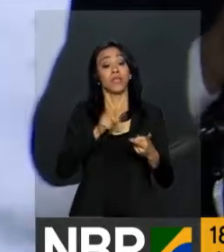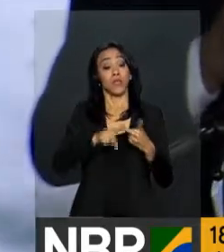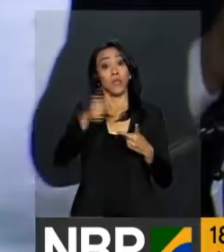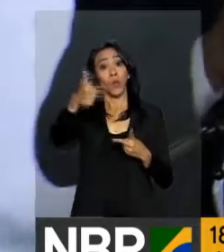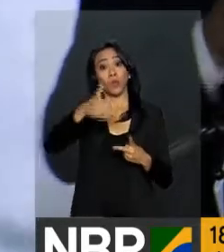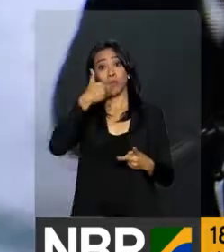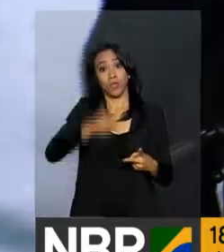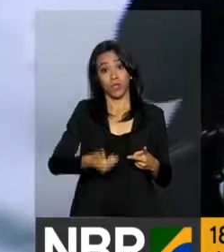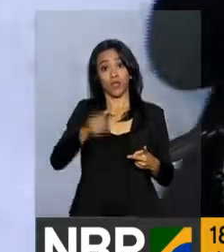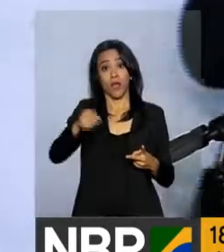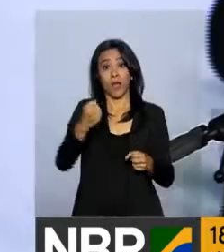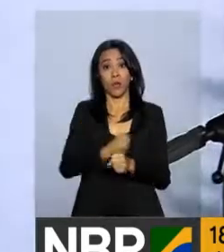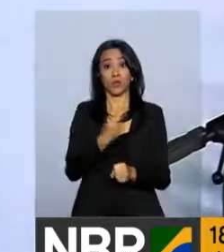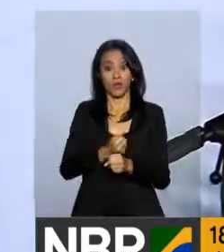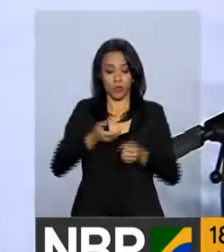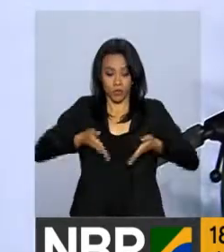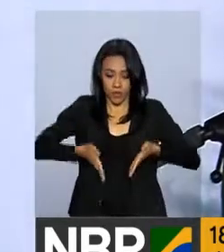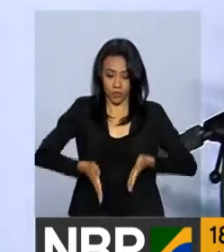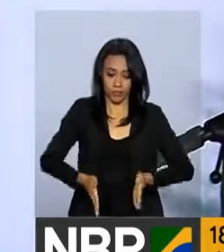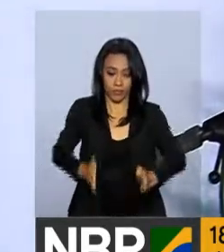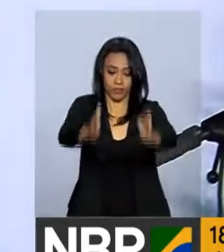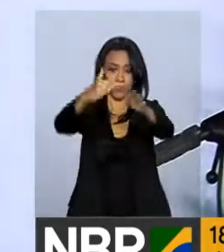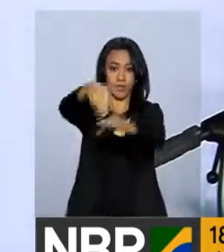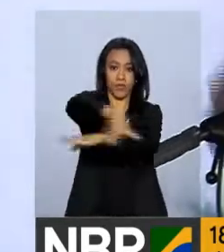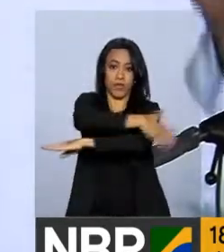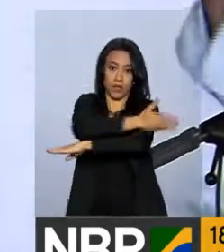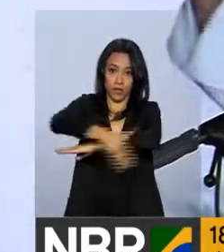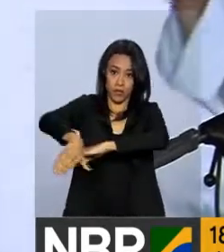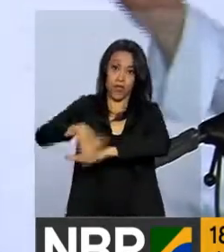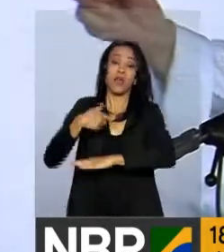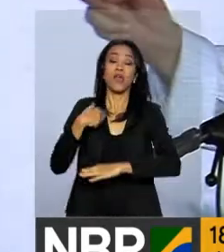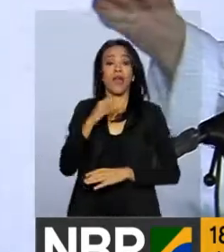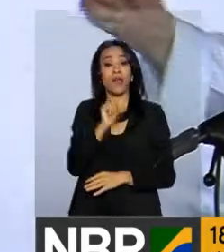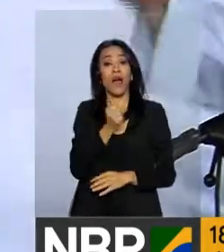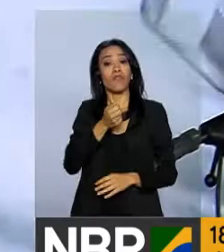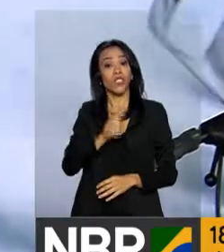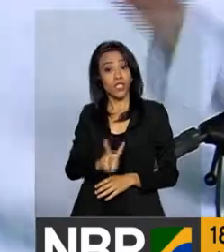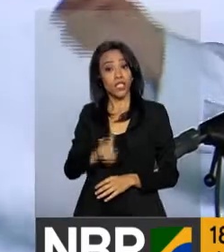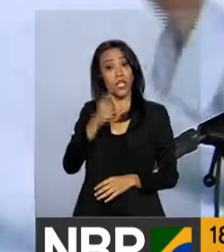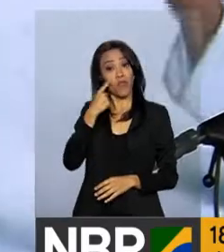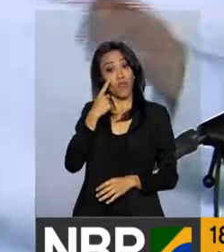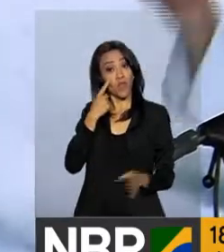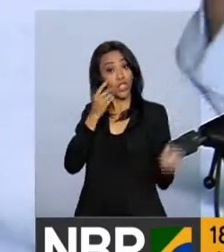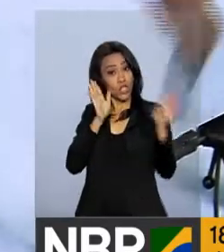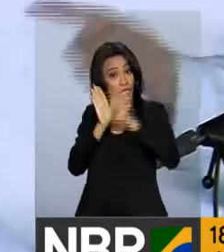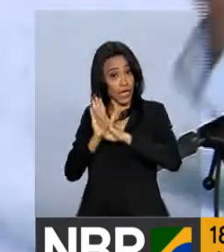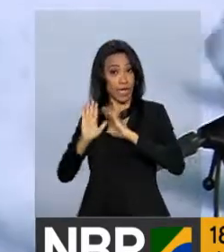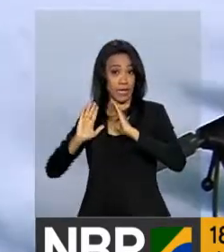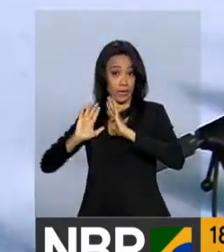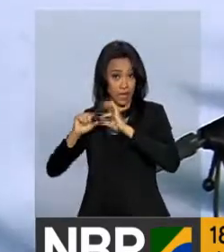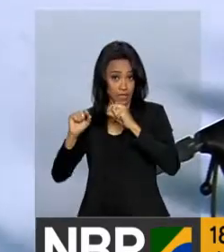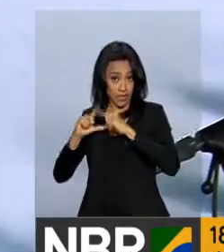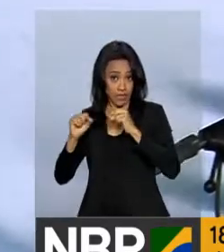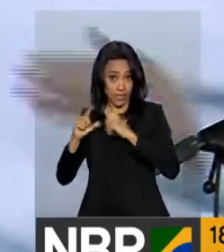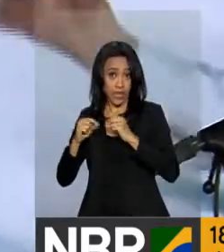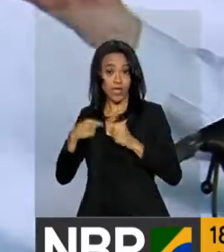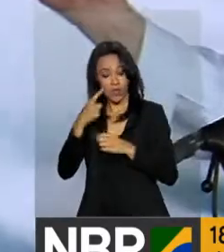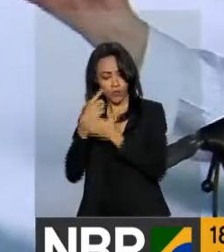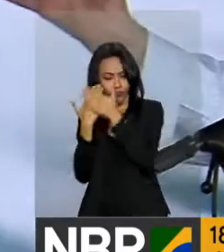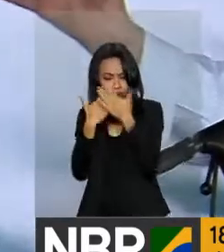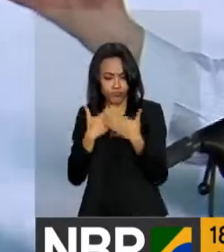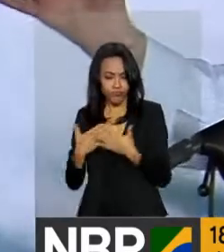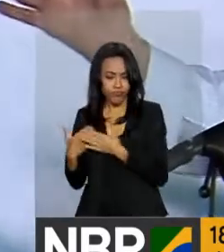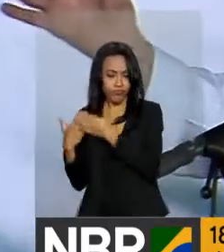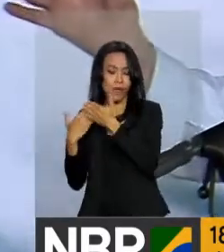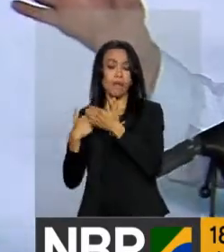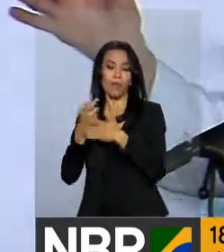avenida, eu vou chegar em Brasília e vou mandar fazer os estudos para também atender, em brevíssimo tempo, essa